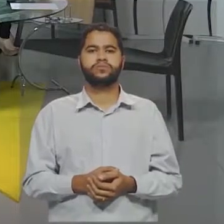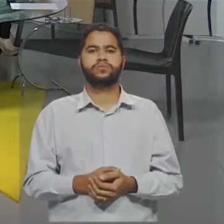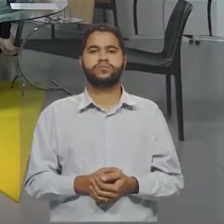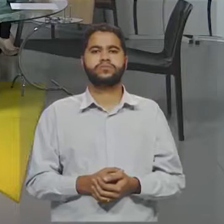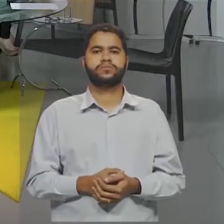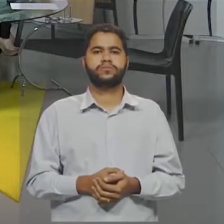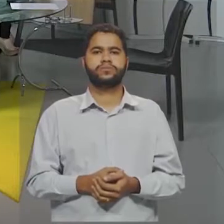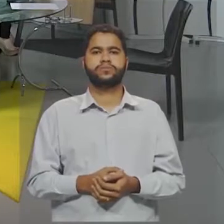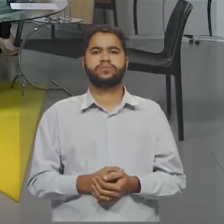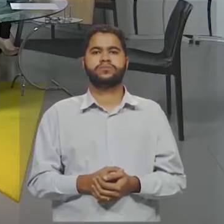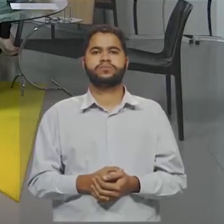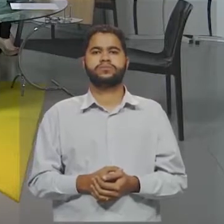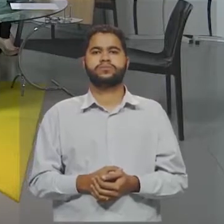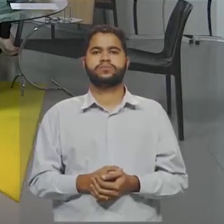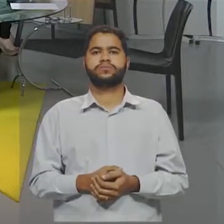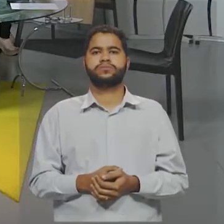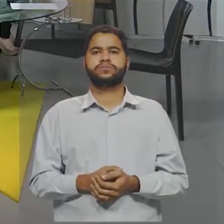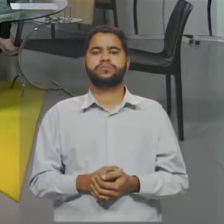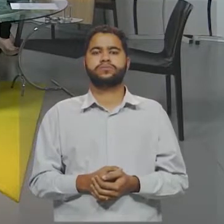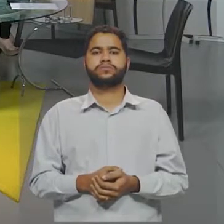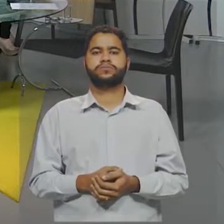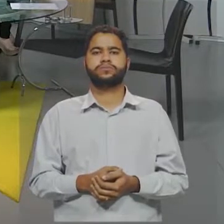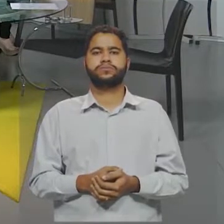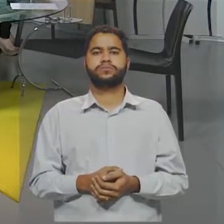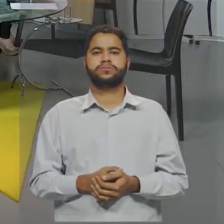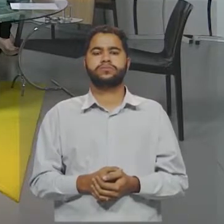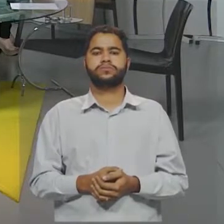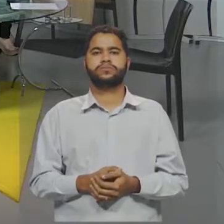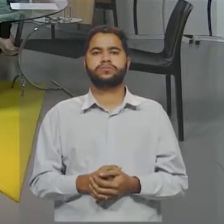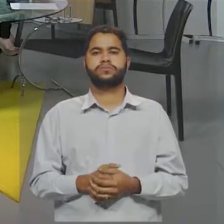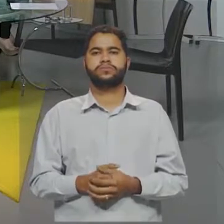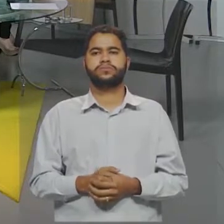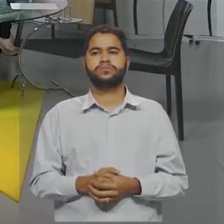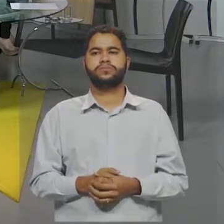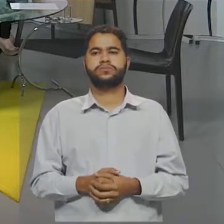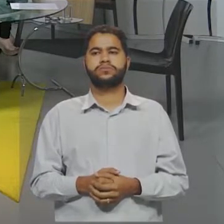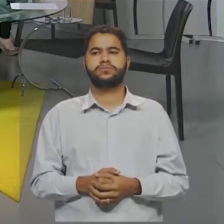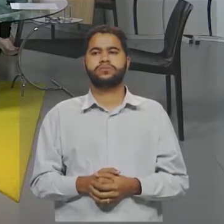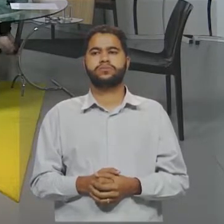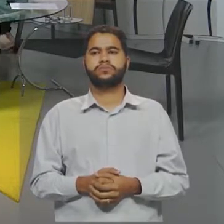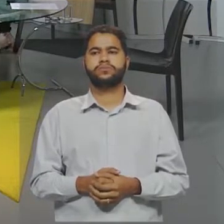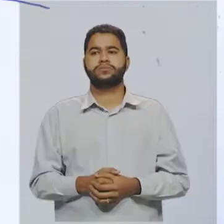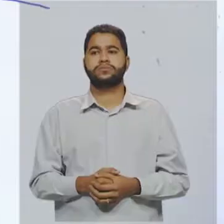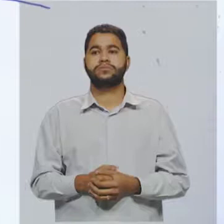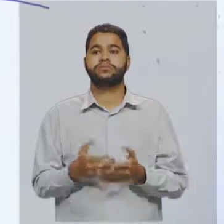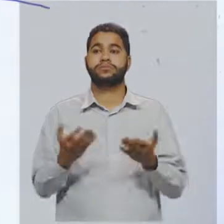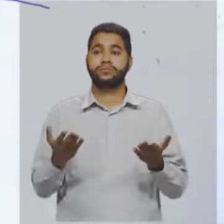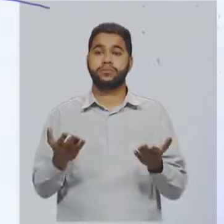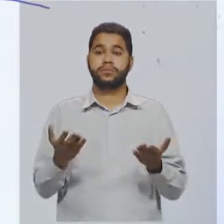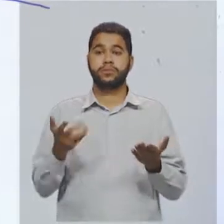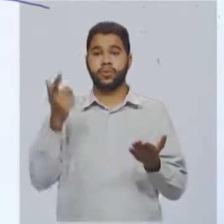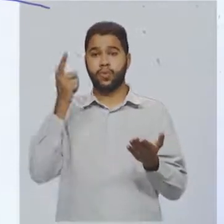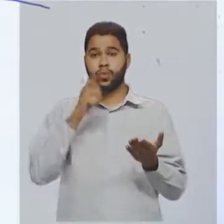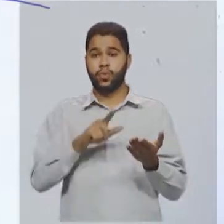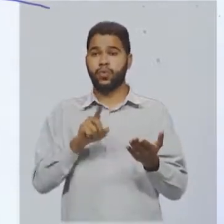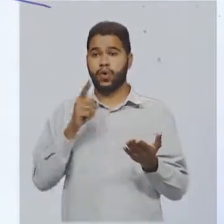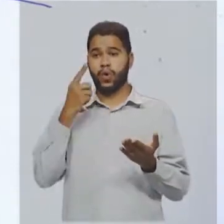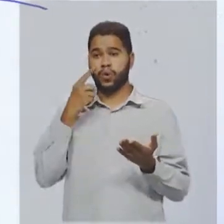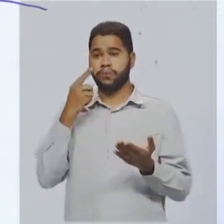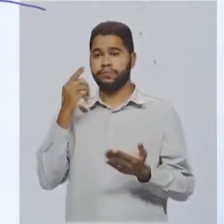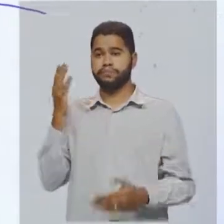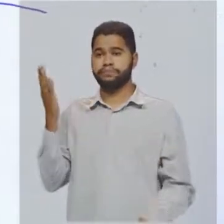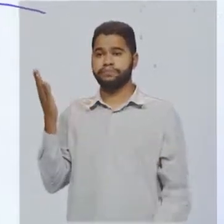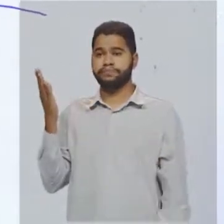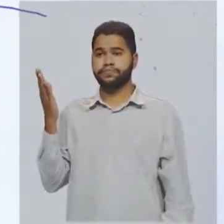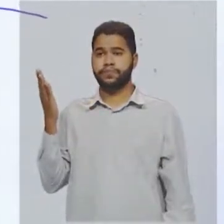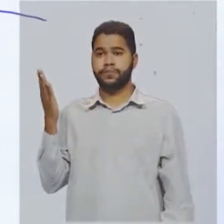Né? e aí eu construí